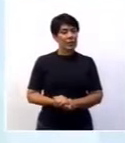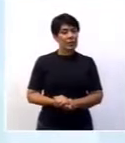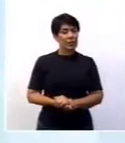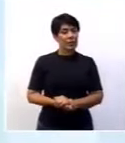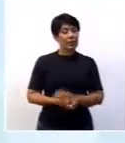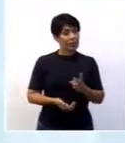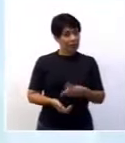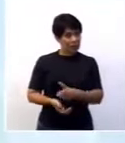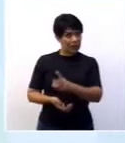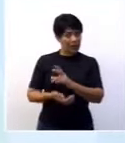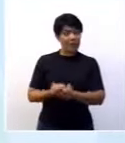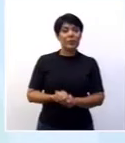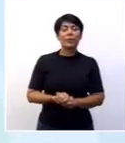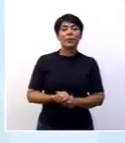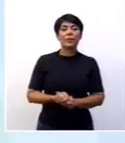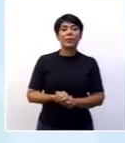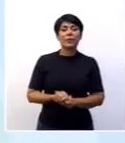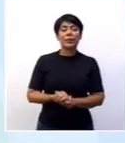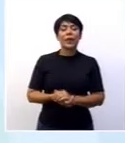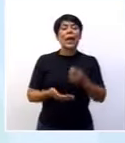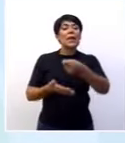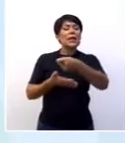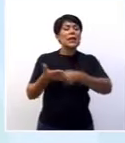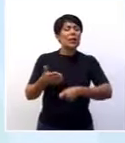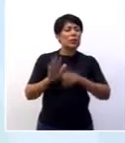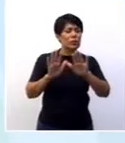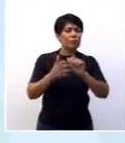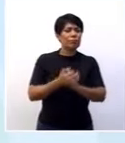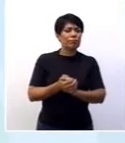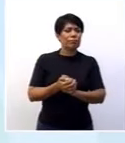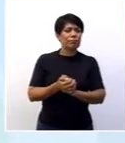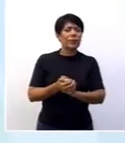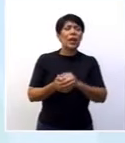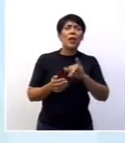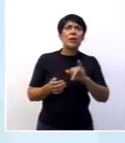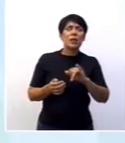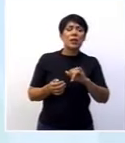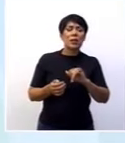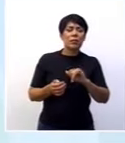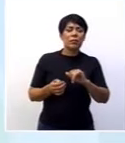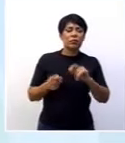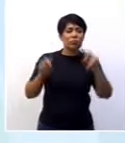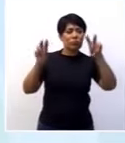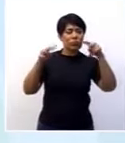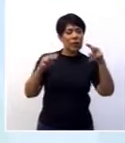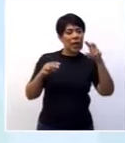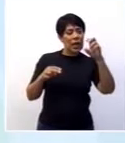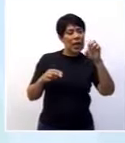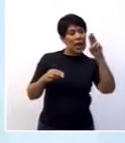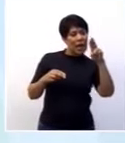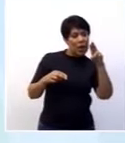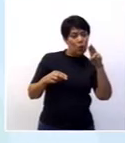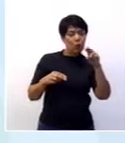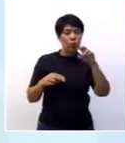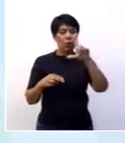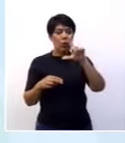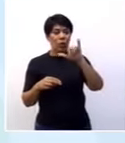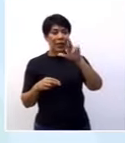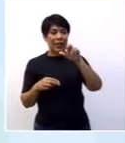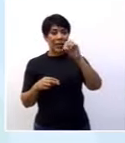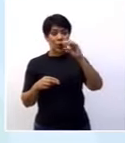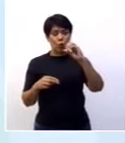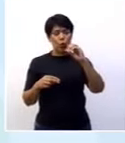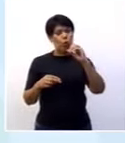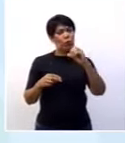Vamos lá, então. Na questão texto, quando eu falo da perspectiva do eu lírico, né, o que eu tenho que buscar